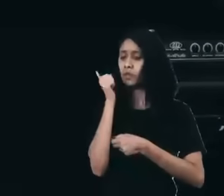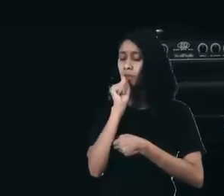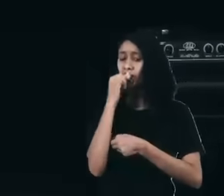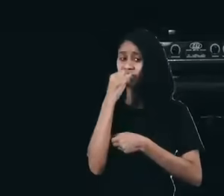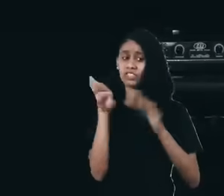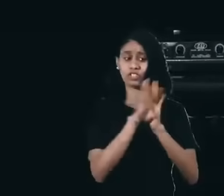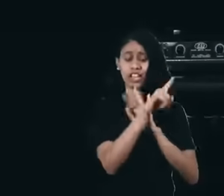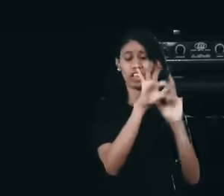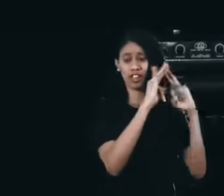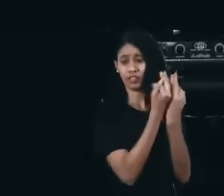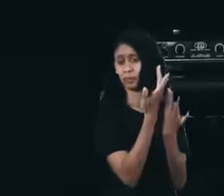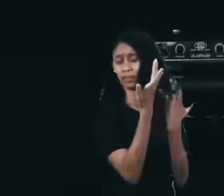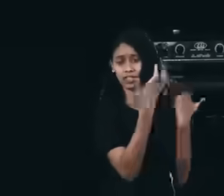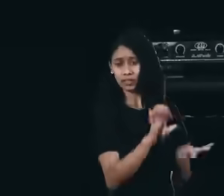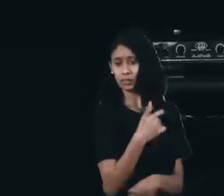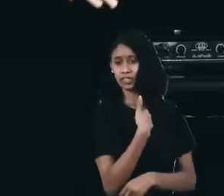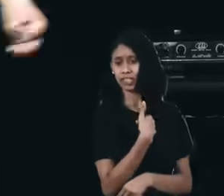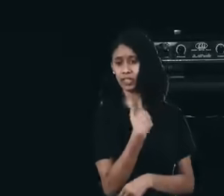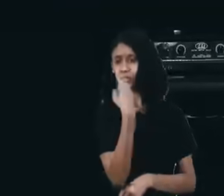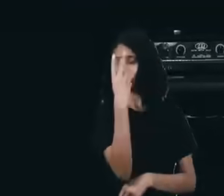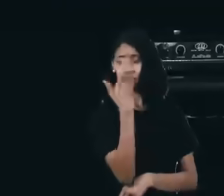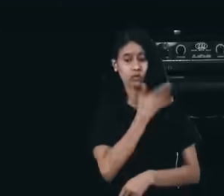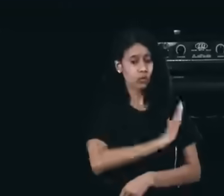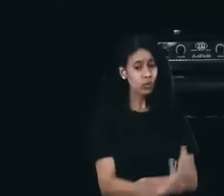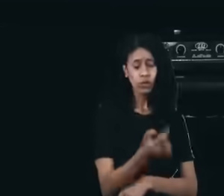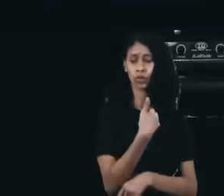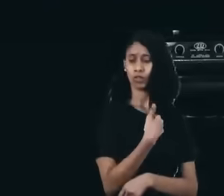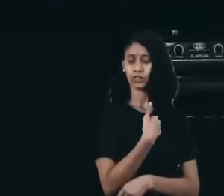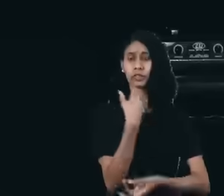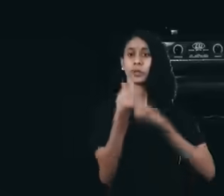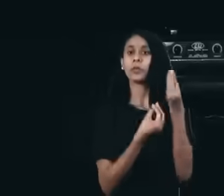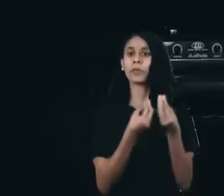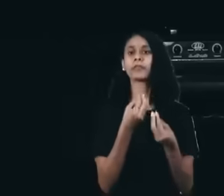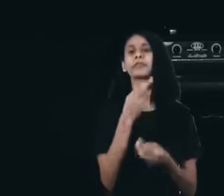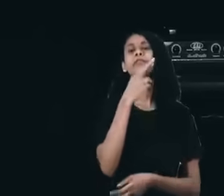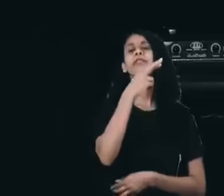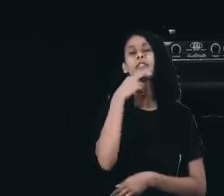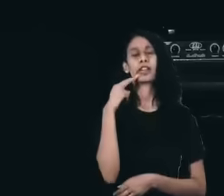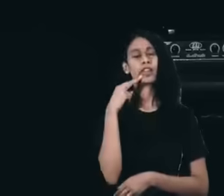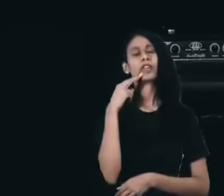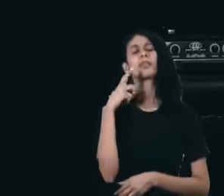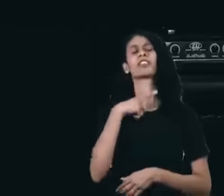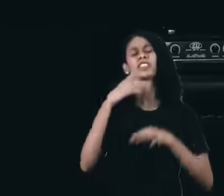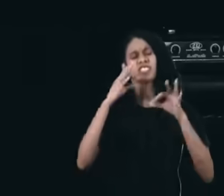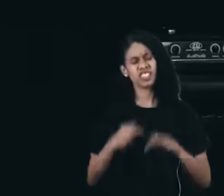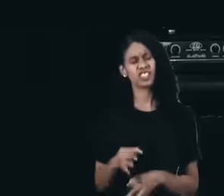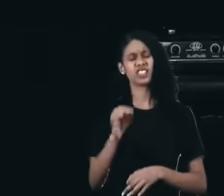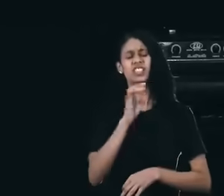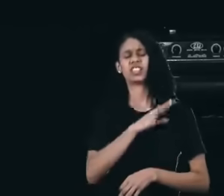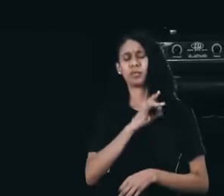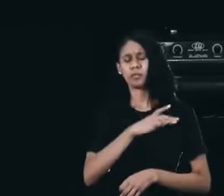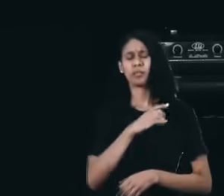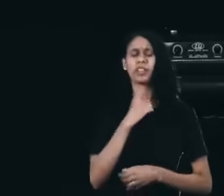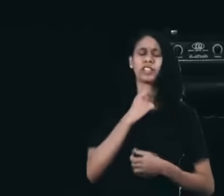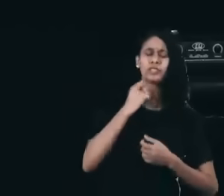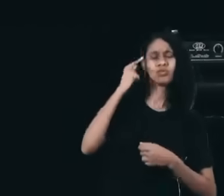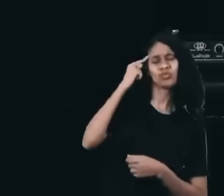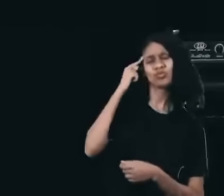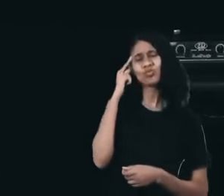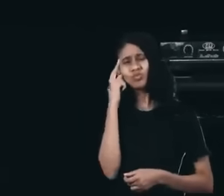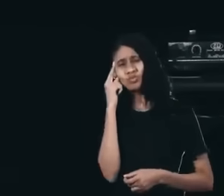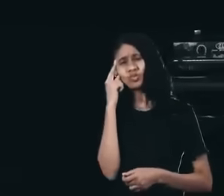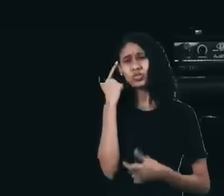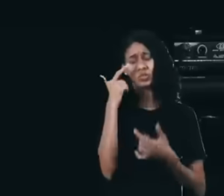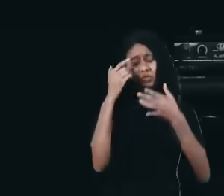meu noivo? E se o meu noivo não gostar de mim? Com certeza a Rebeca foi atacada por medos, dúvidas, inseguranças e